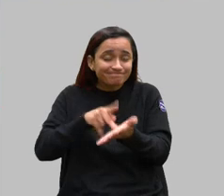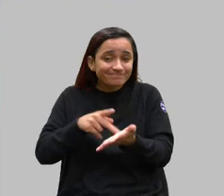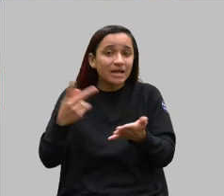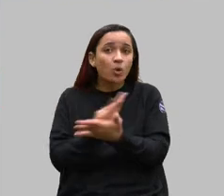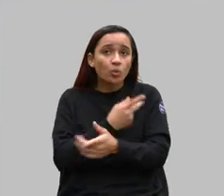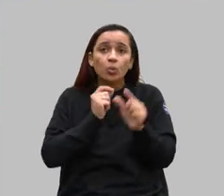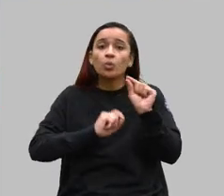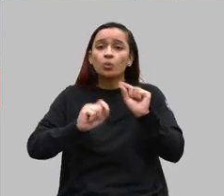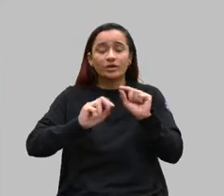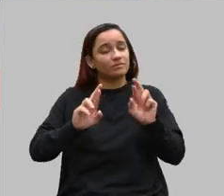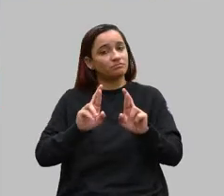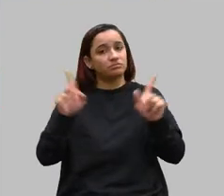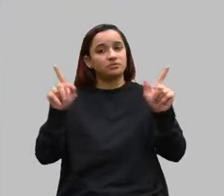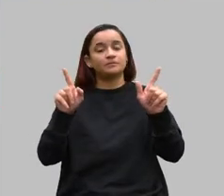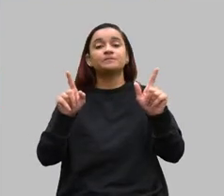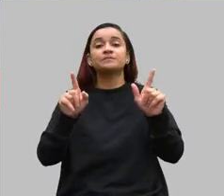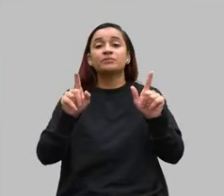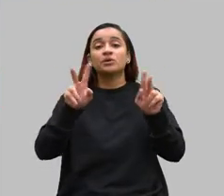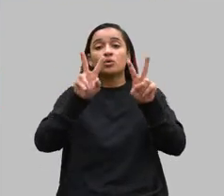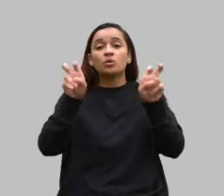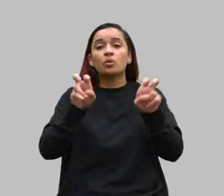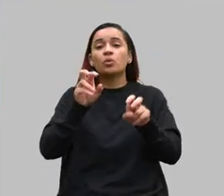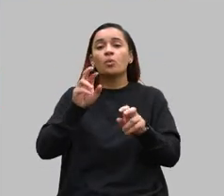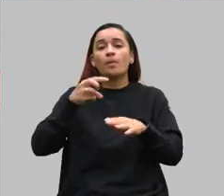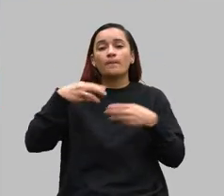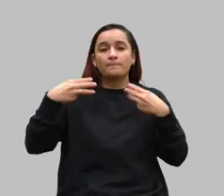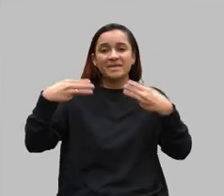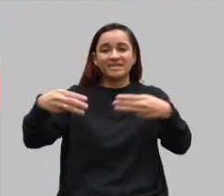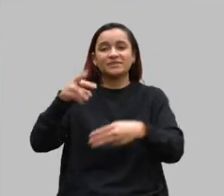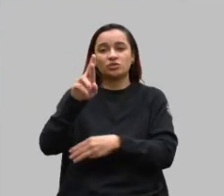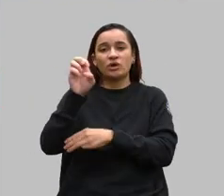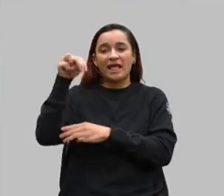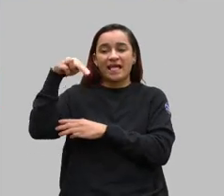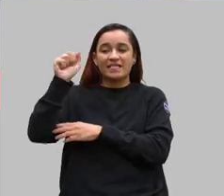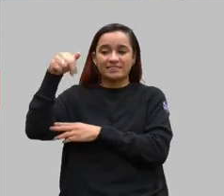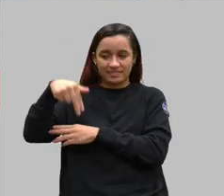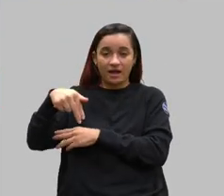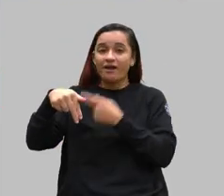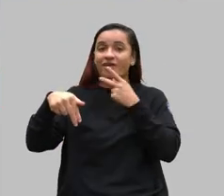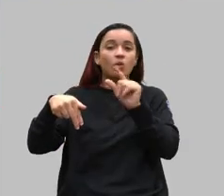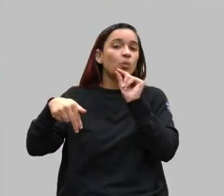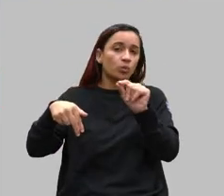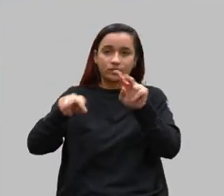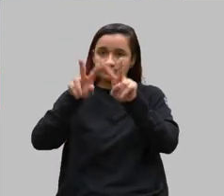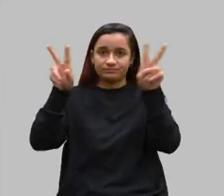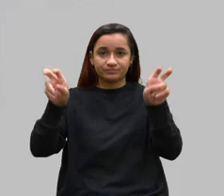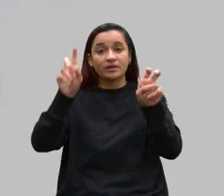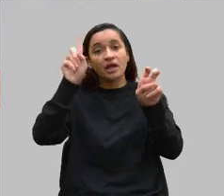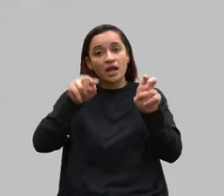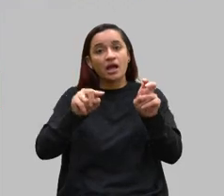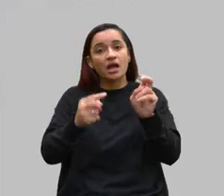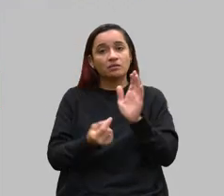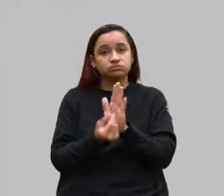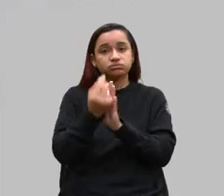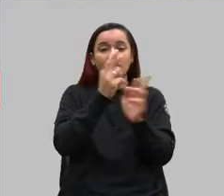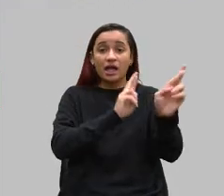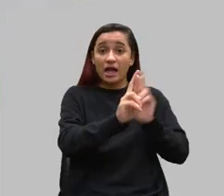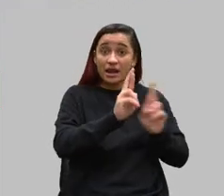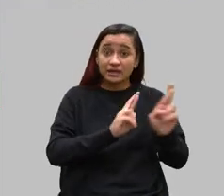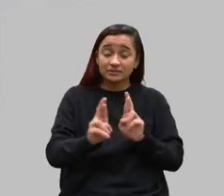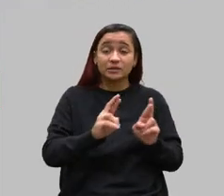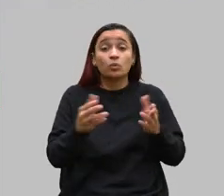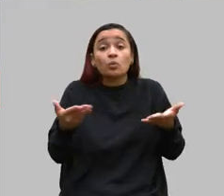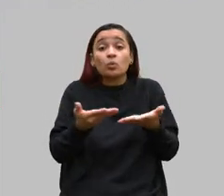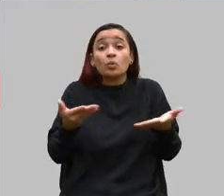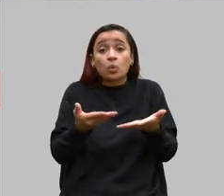Ministro Renan filho abre aspas que foram renovações que subestimaram valor dos ativos agora